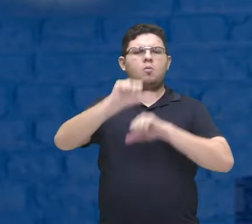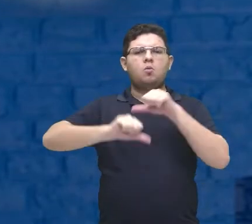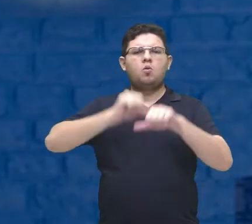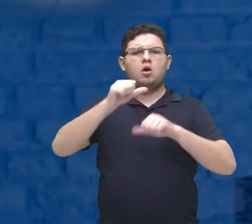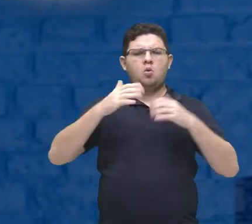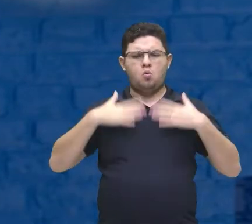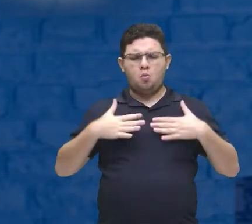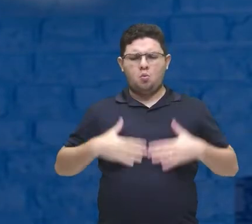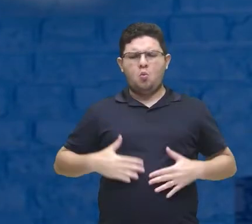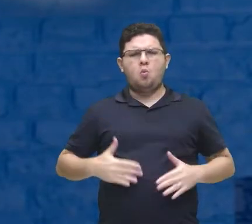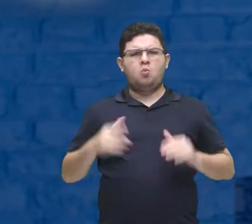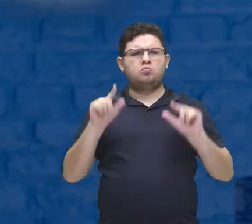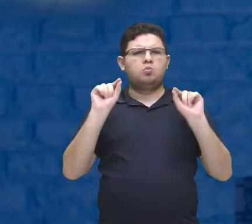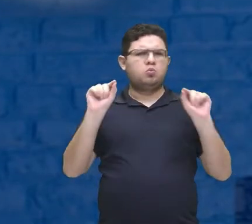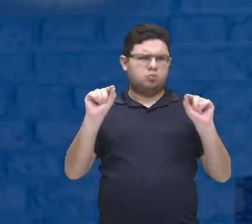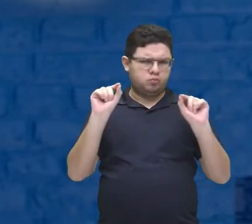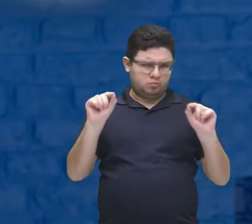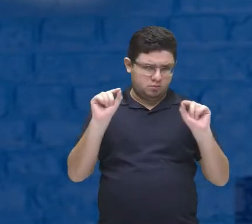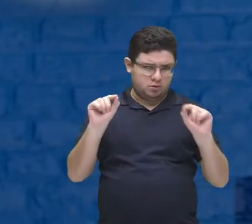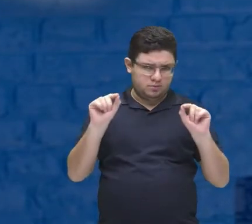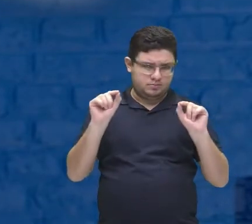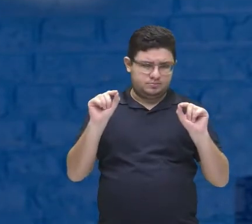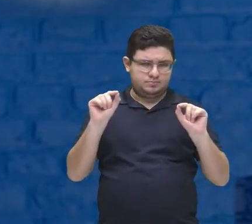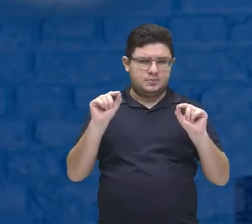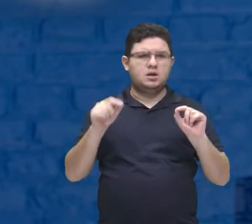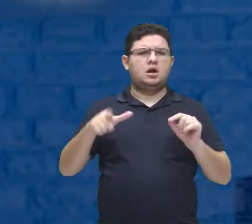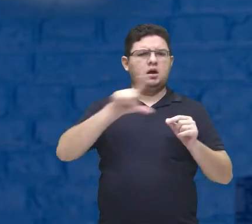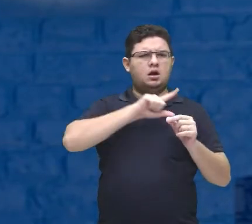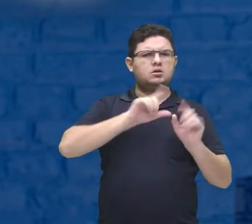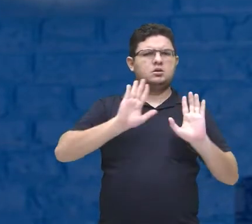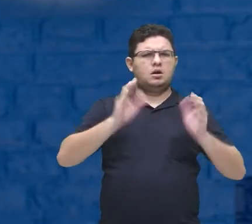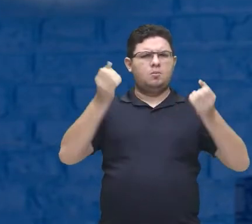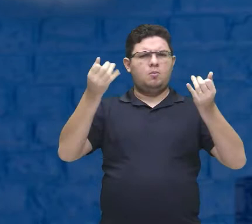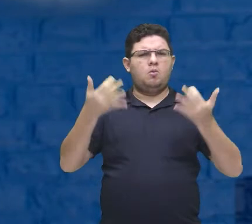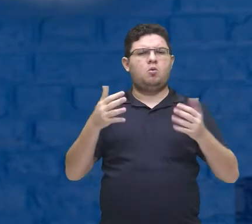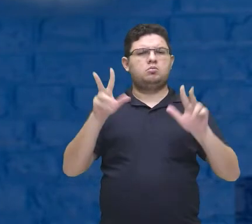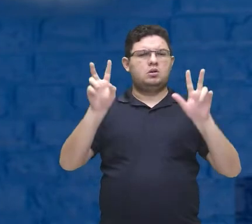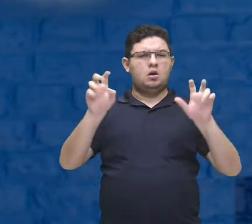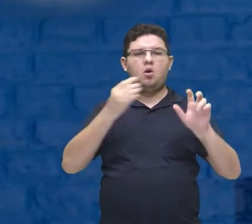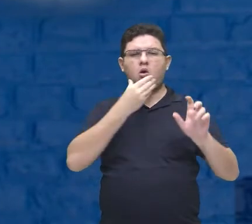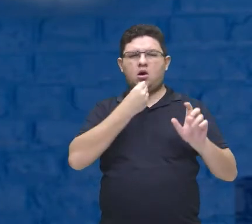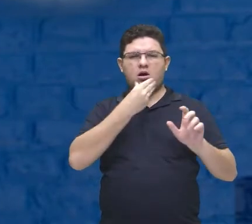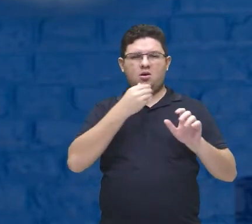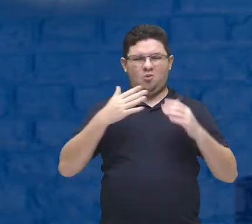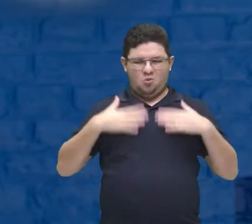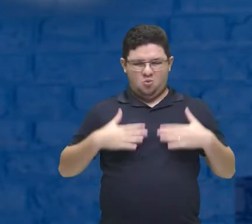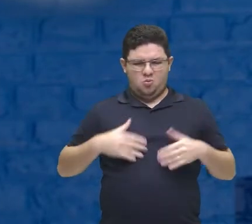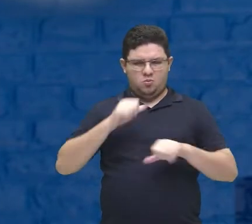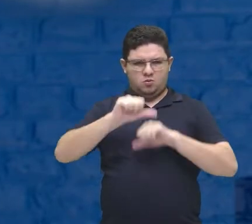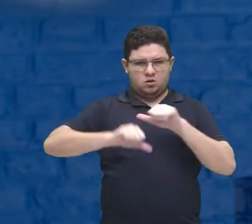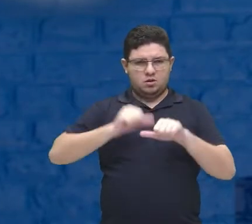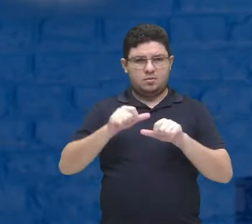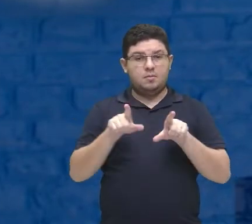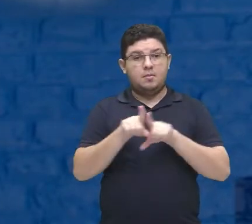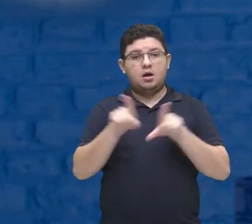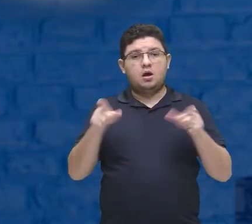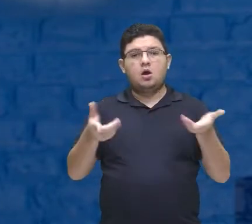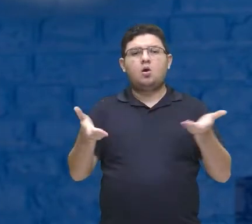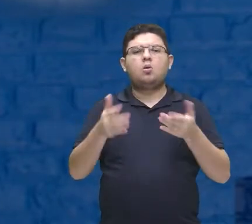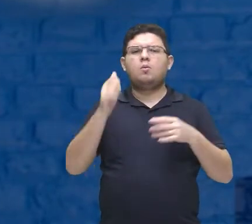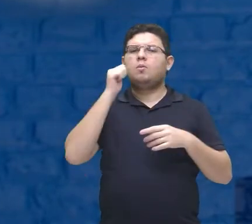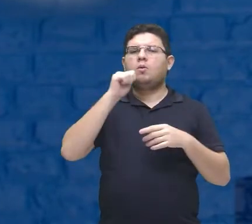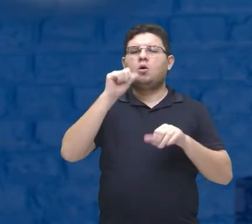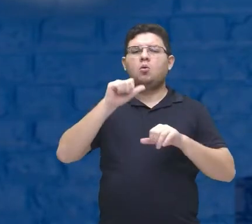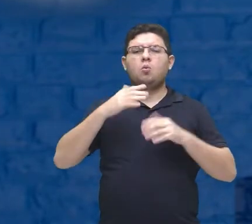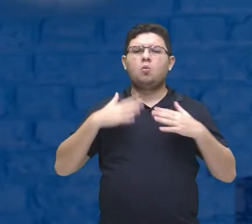e aí vem também do corpo da menina, né? E aqui eu trago uma reflexão do que o doutor Neto até falou, às vezes, nesse